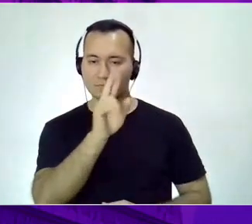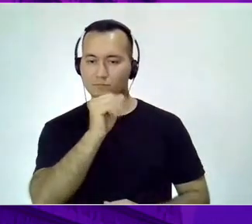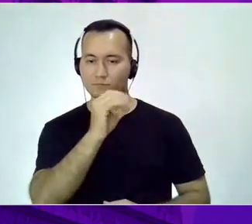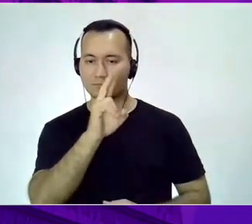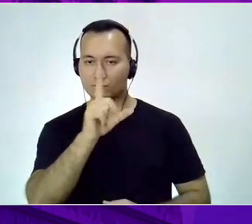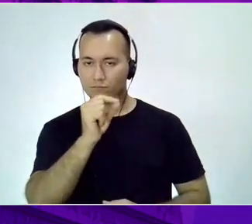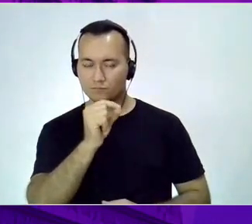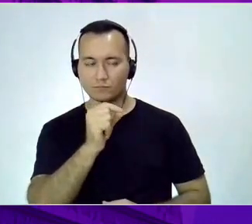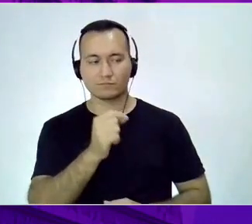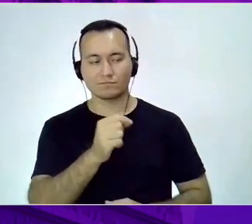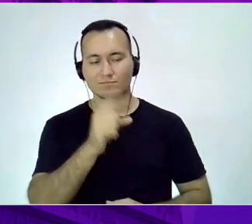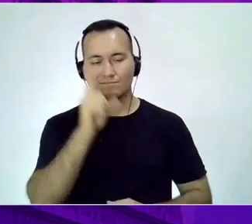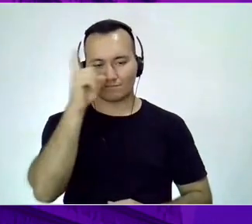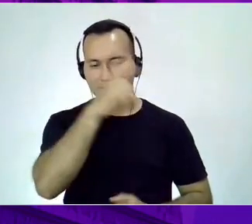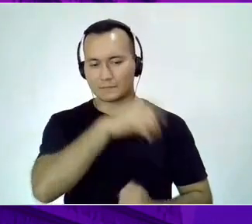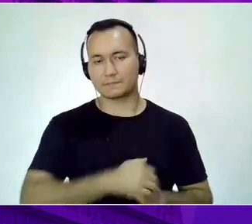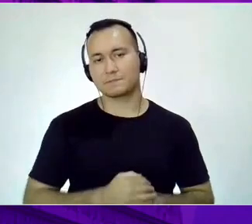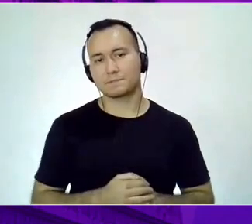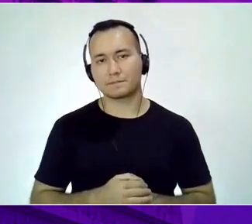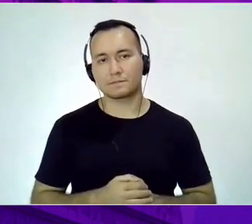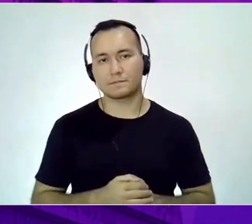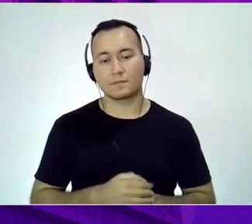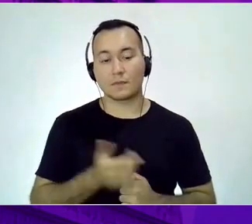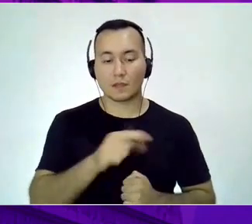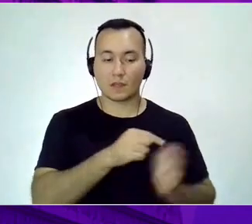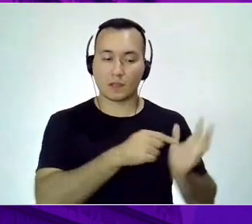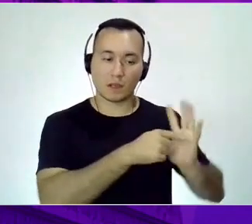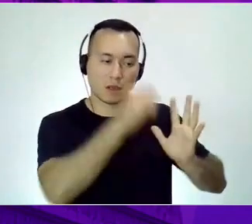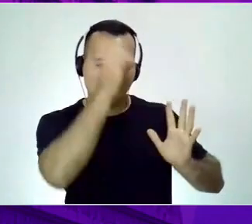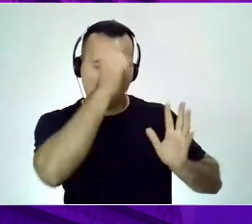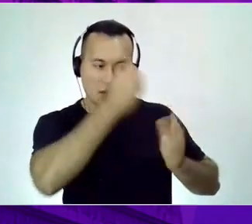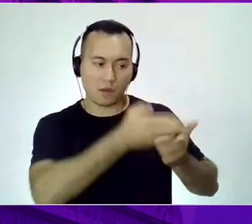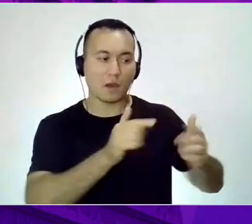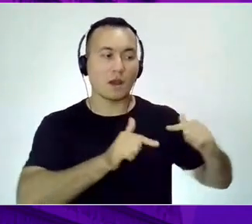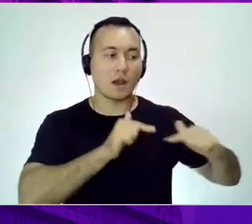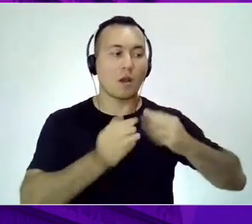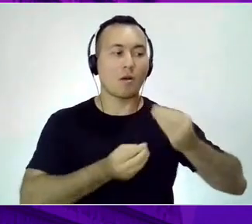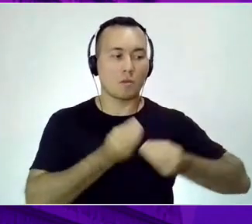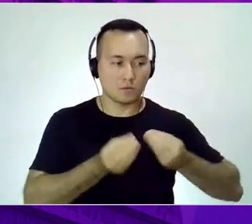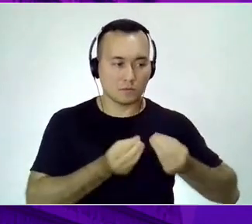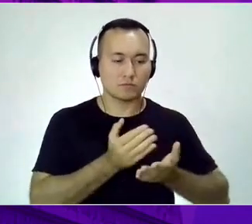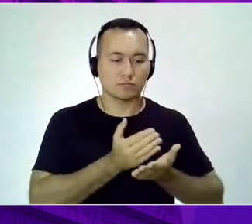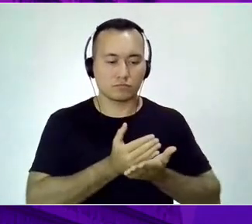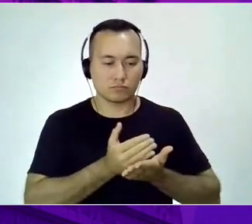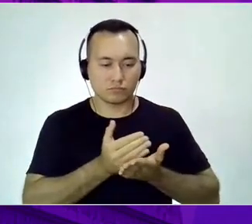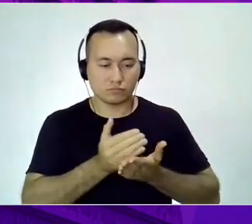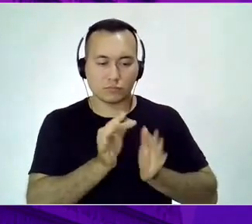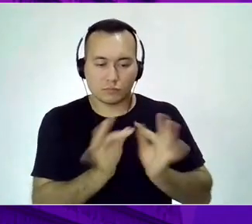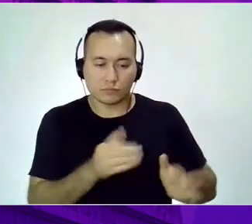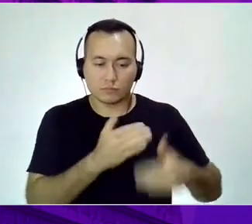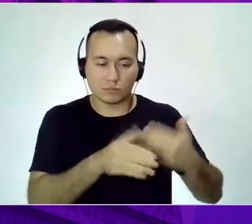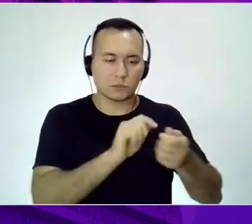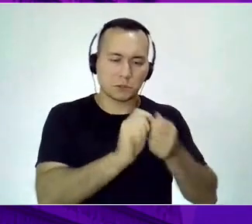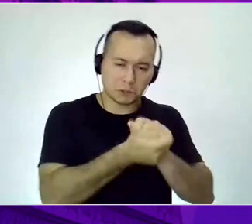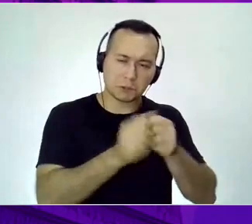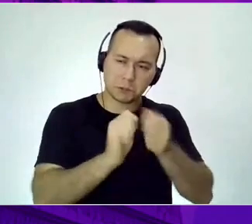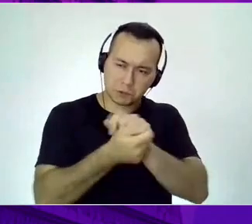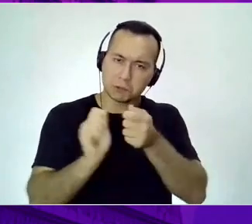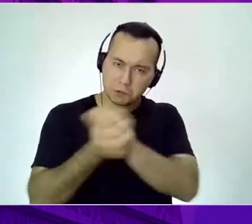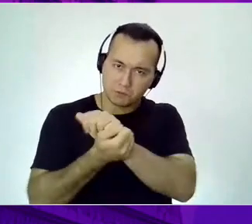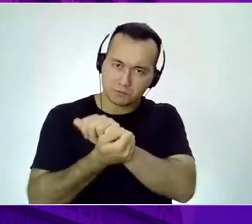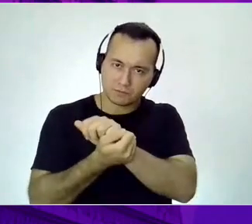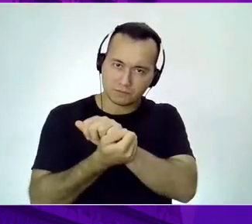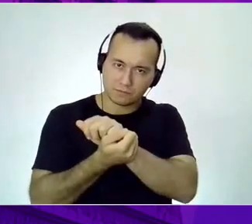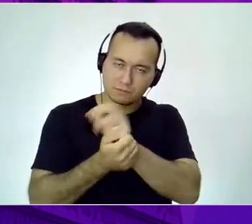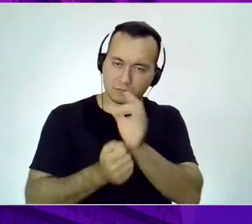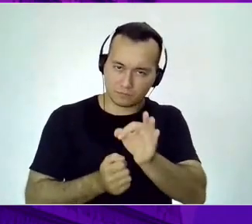e adaptação. Ok, conforme esse meu sistema vai sendo retroalimentado com novos